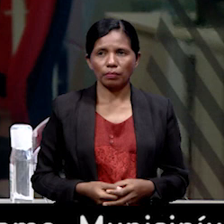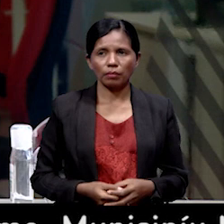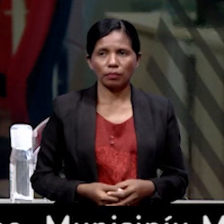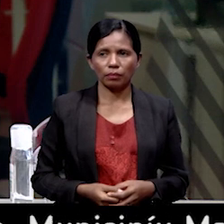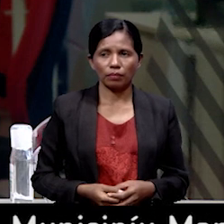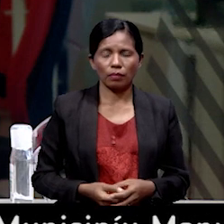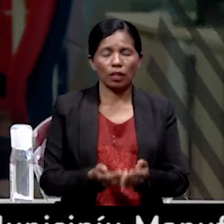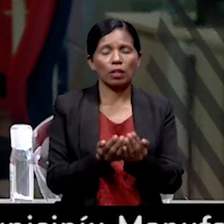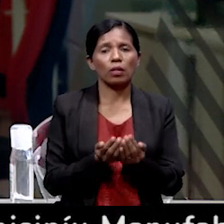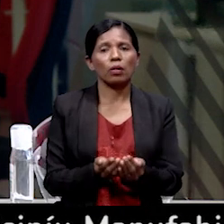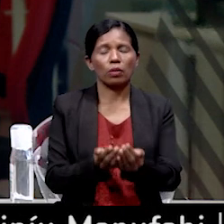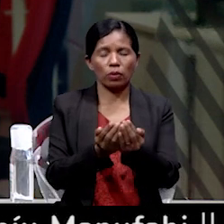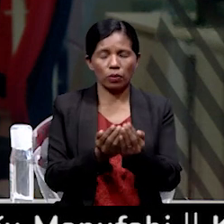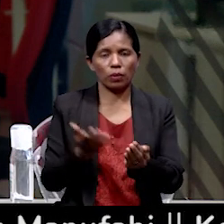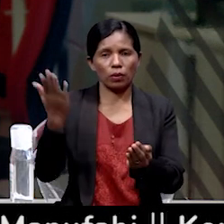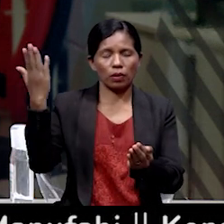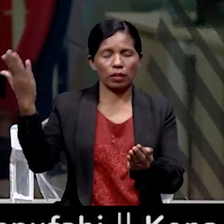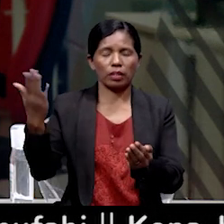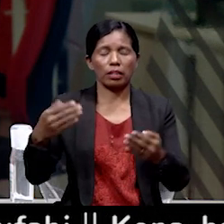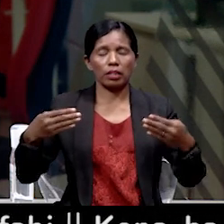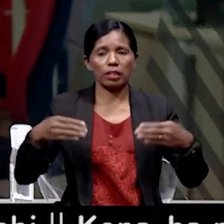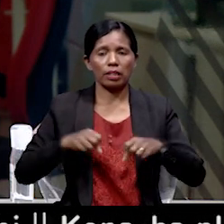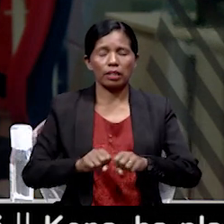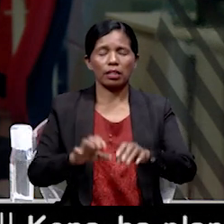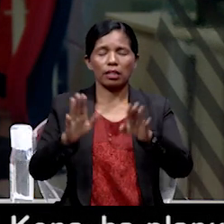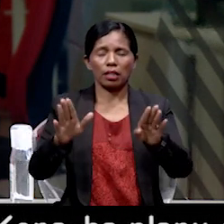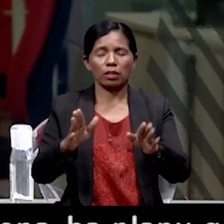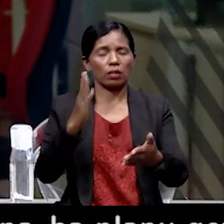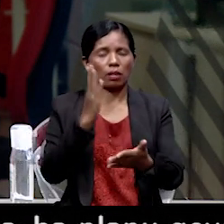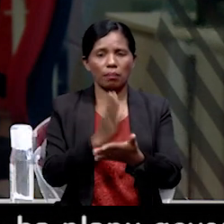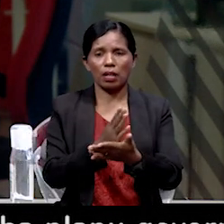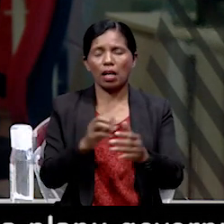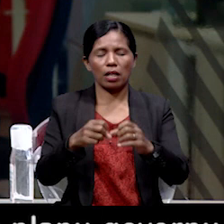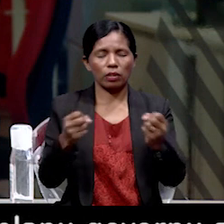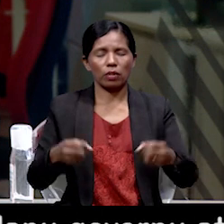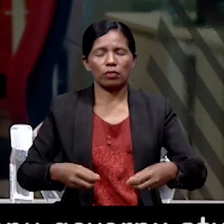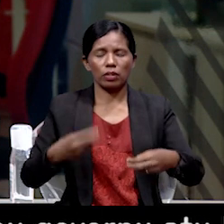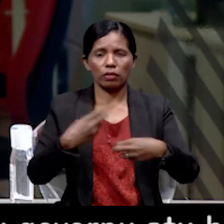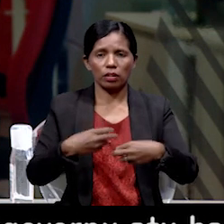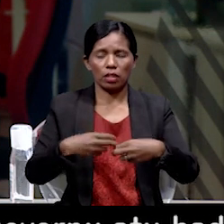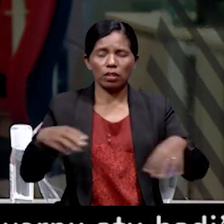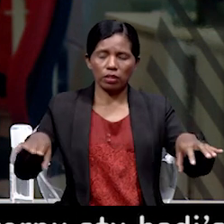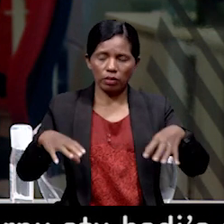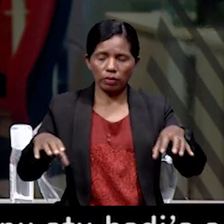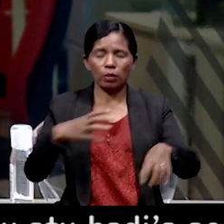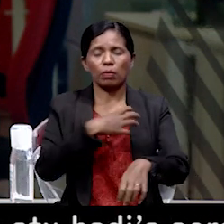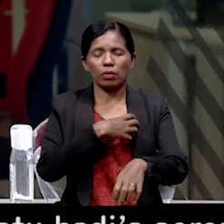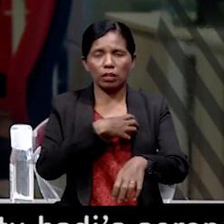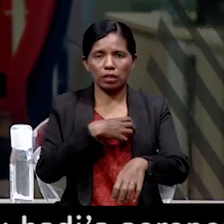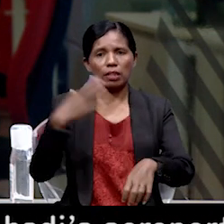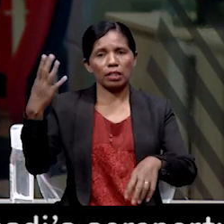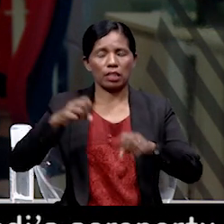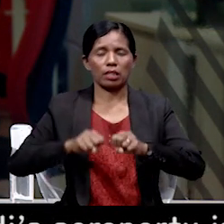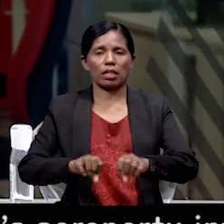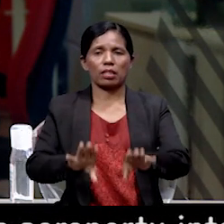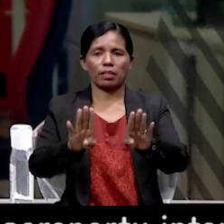Ro patrulhamento e área marítima quase avariado, hoje dificulta serviço polícia marítima e retasse.